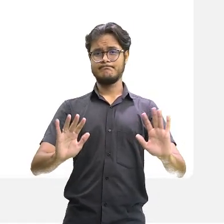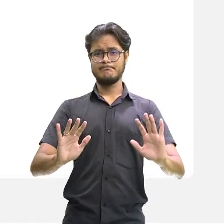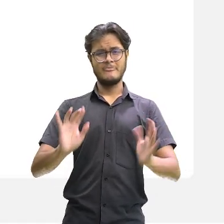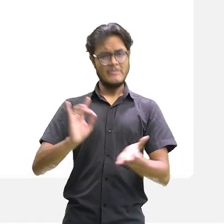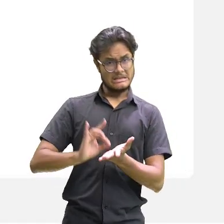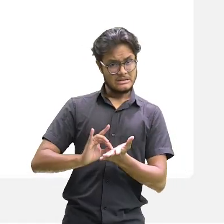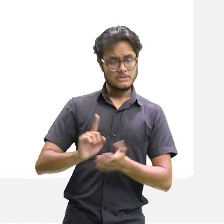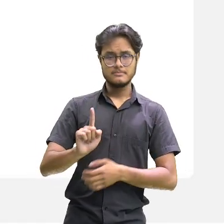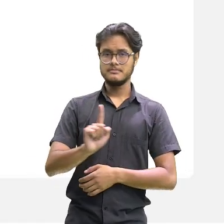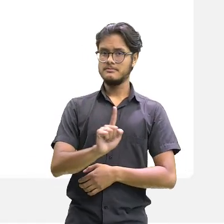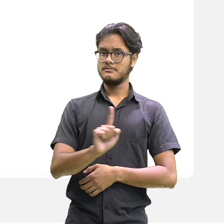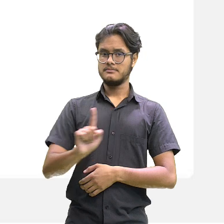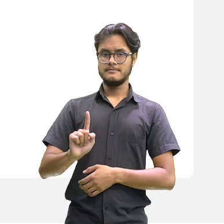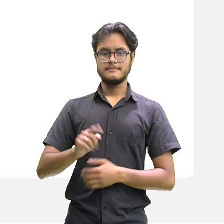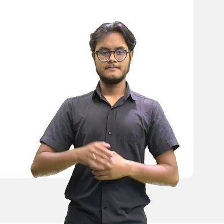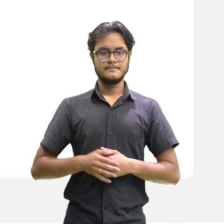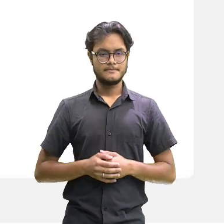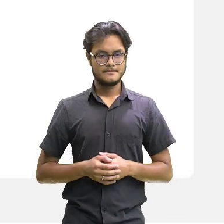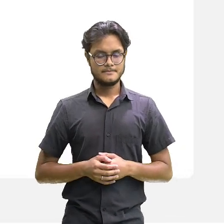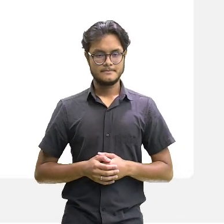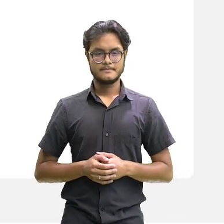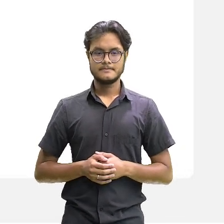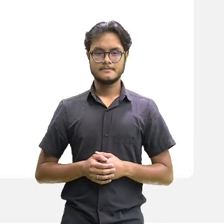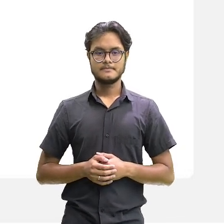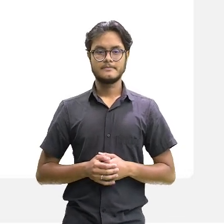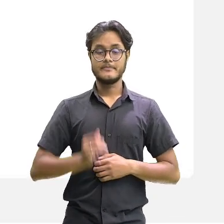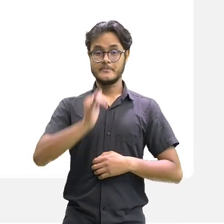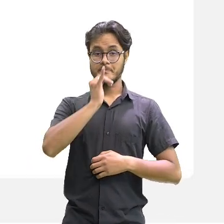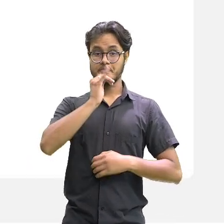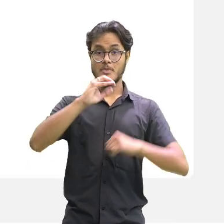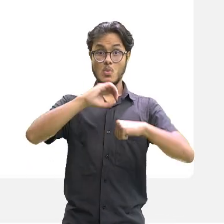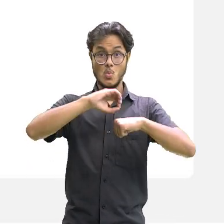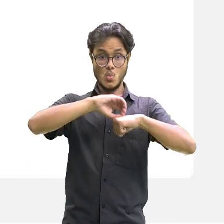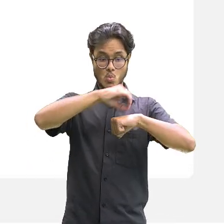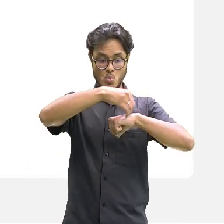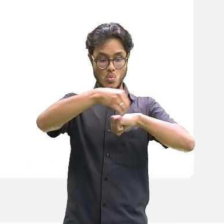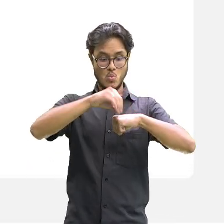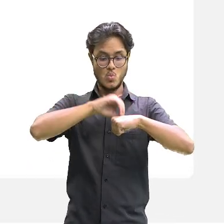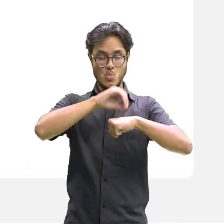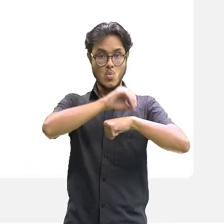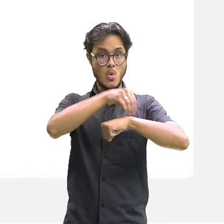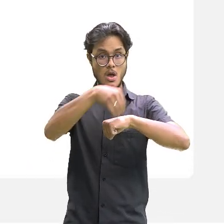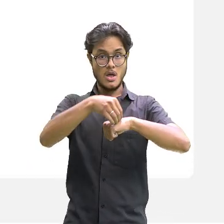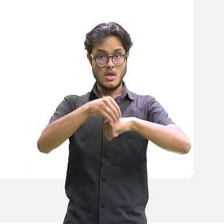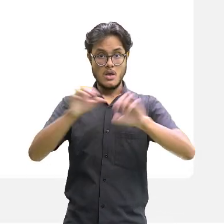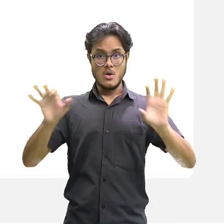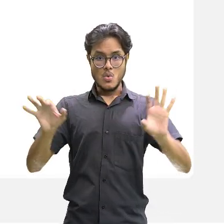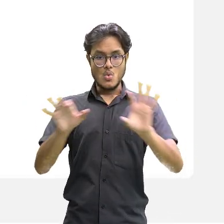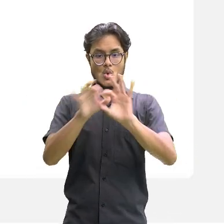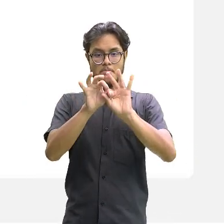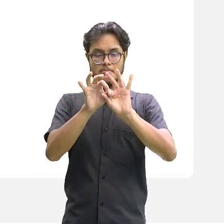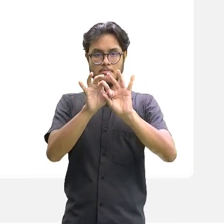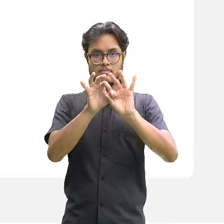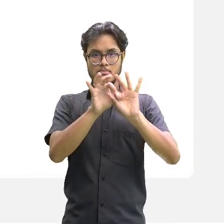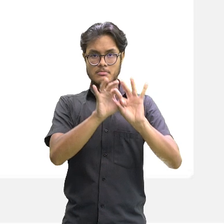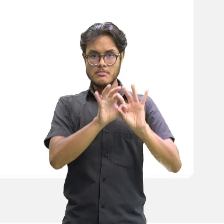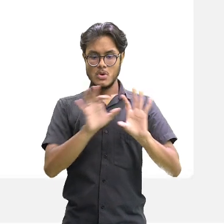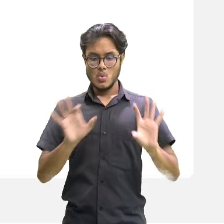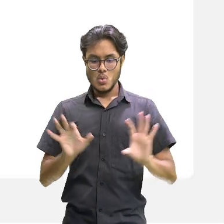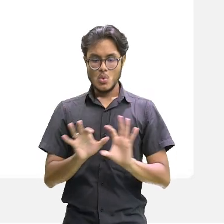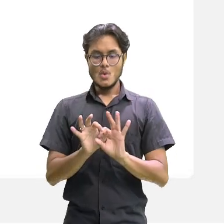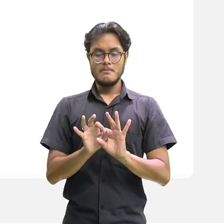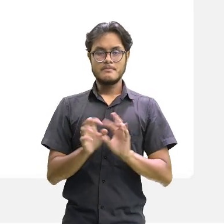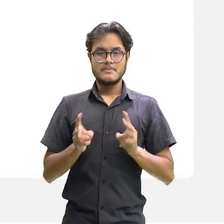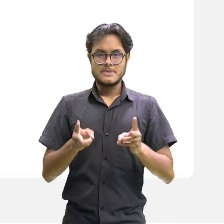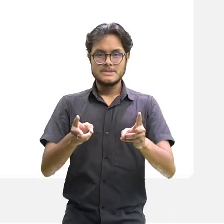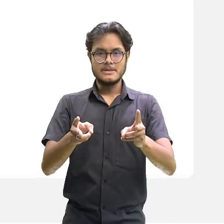verdade, beleza? E o que mais que ele disse, pessoal? Que os átomos se combinavam entre si em proporção fixa para formar